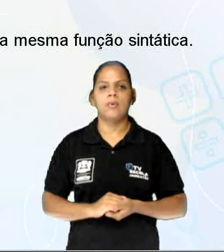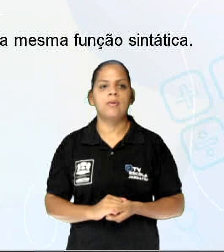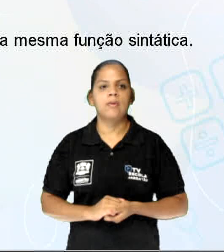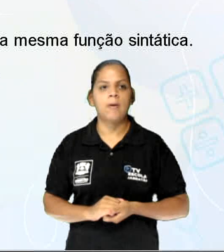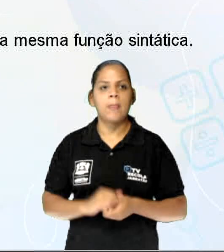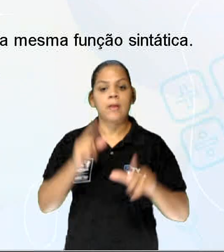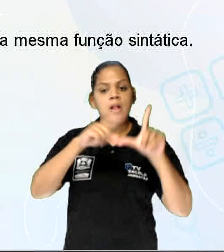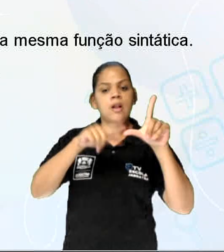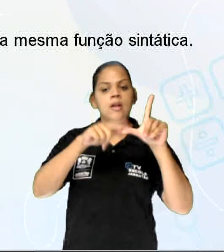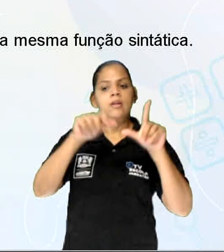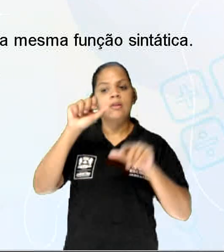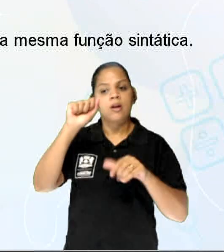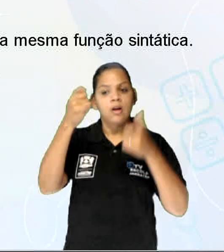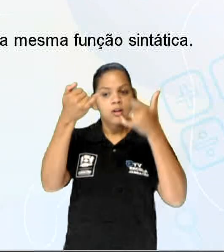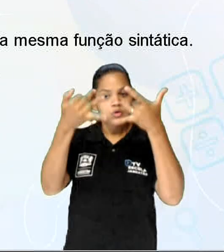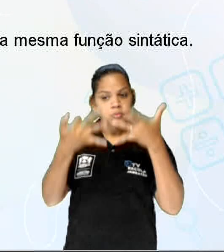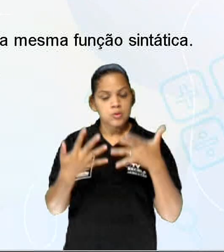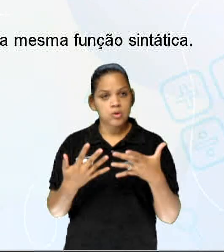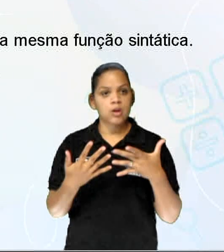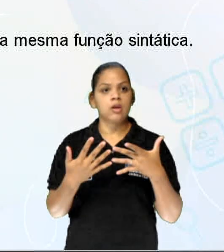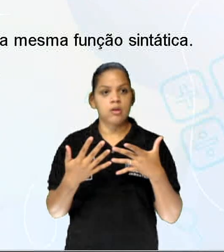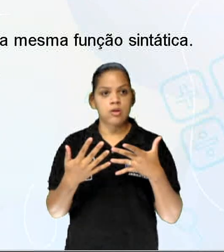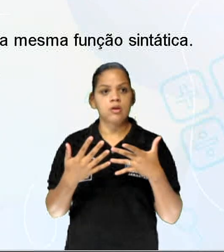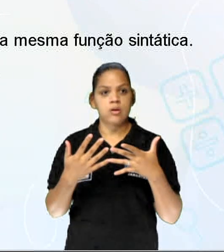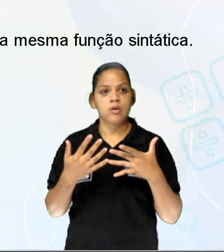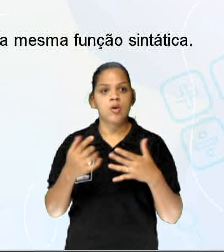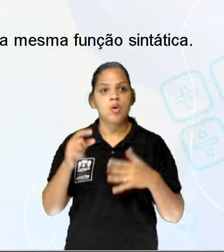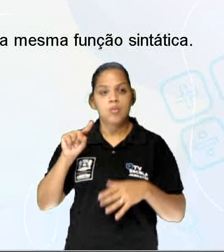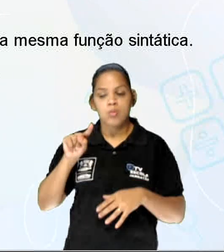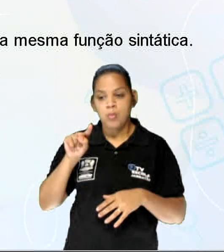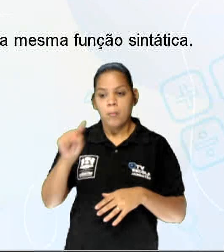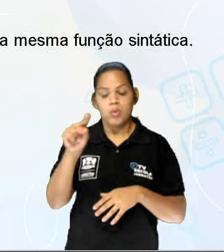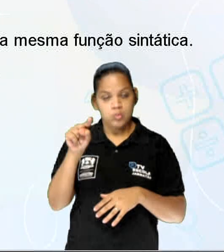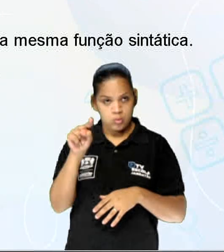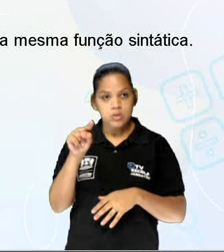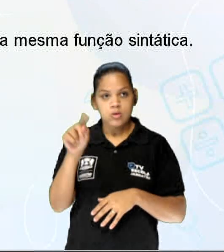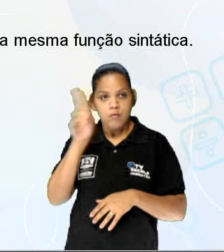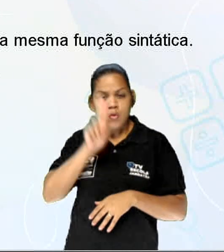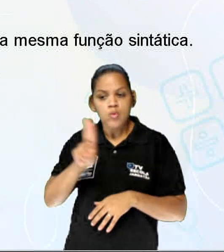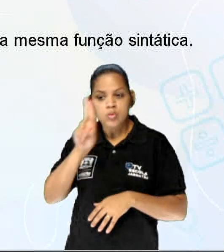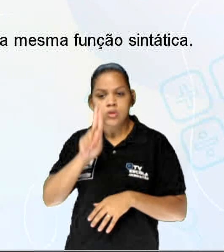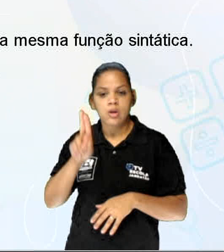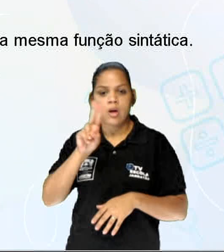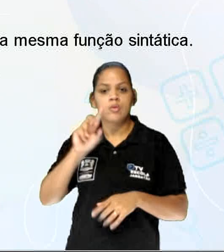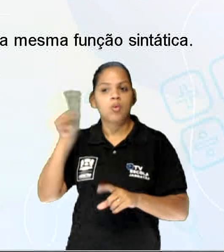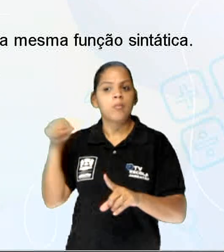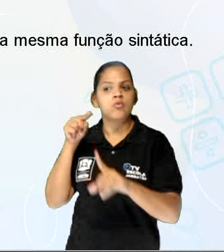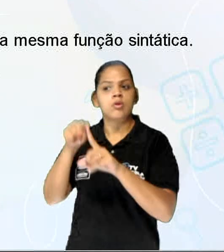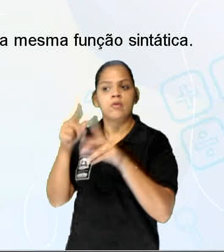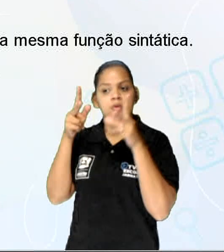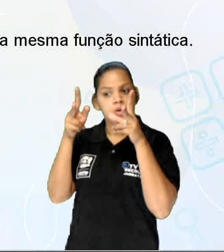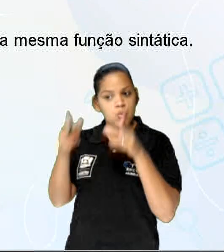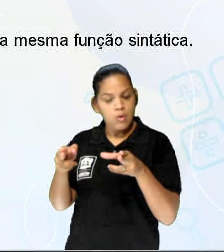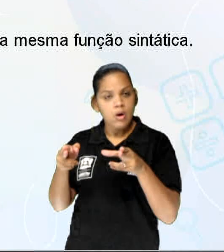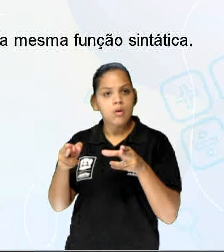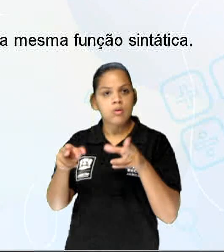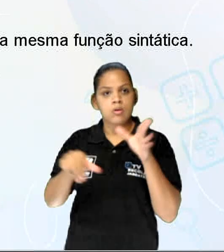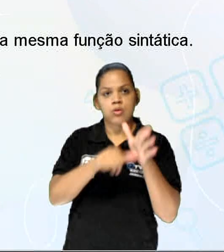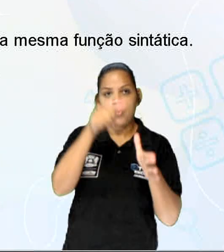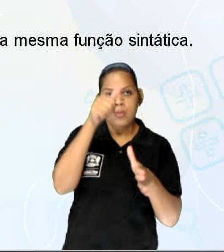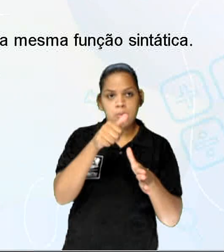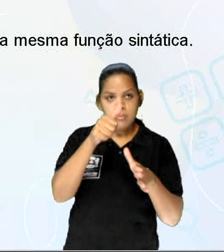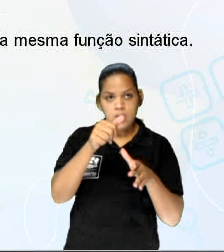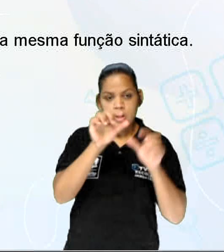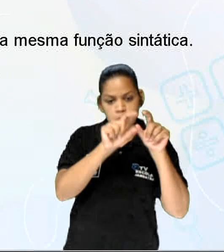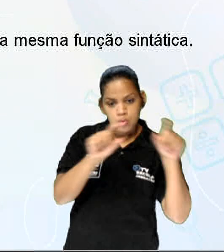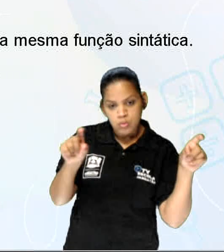item A. O sinal de pontuação foi utilizado pela mesma razão, tanto no primeiro par de versos quanto